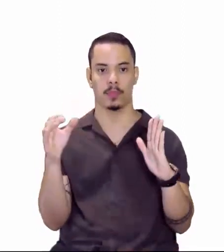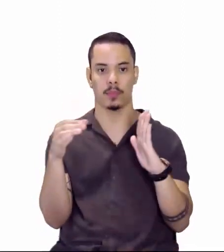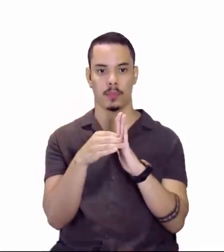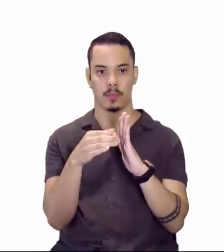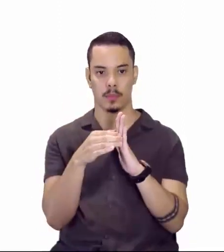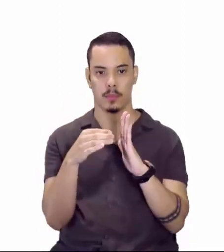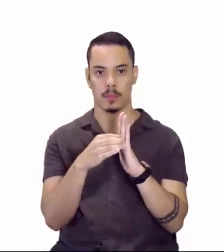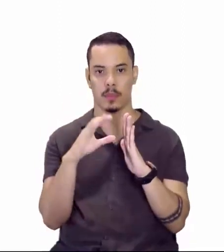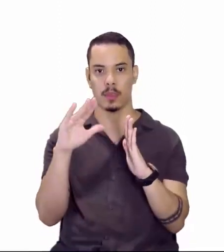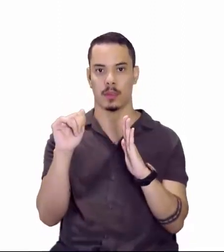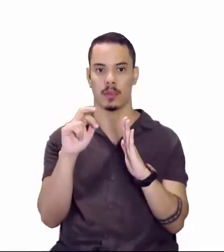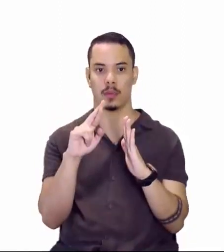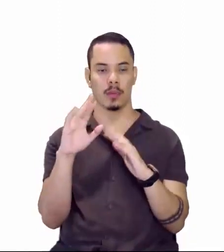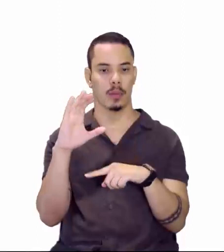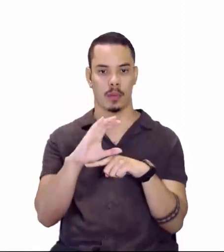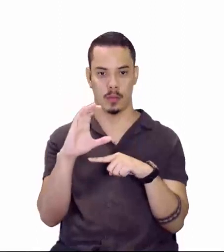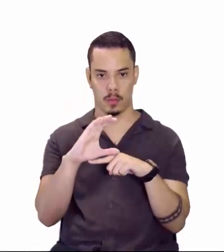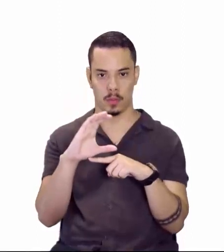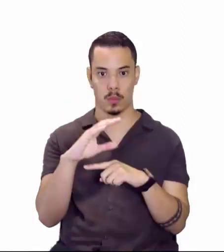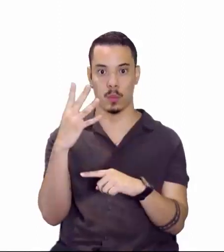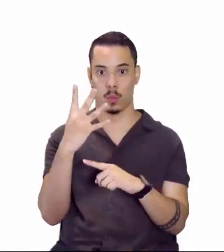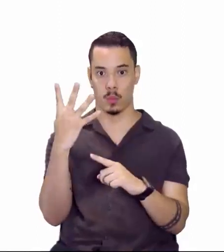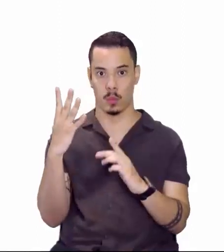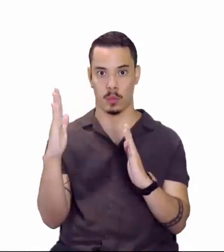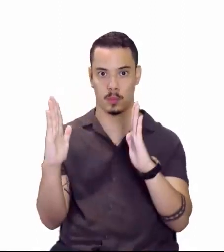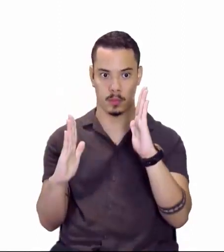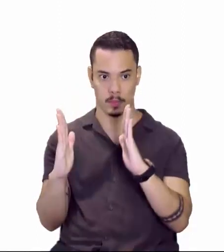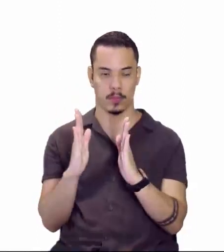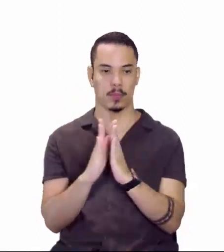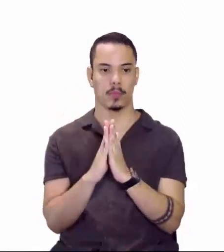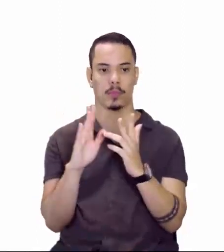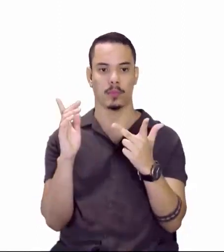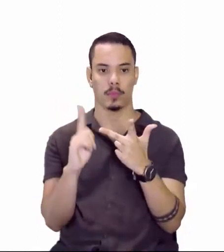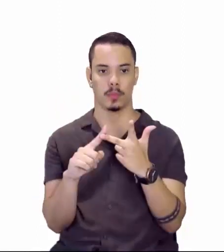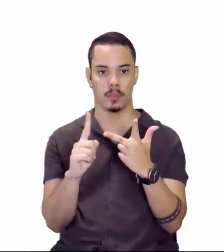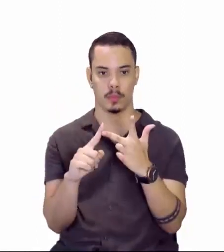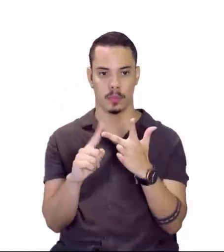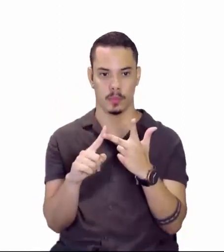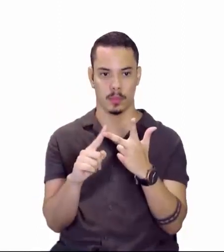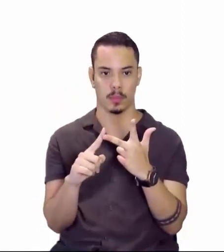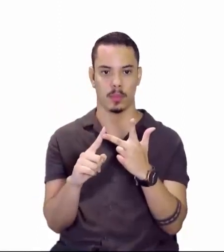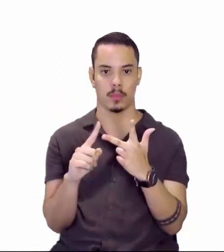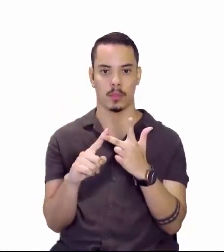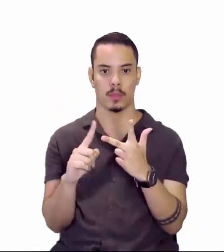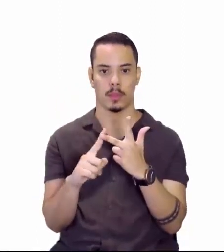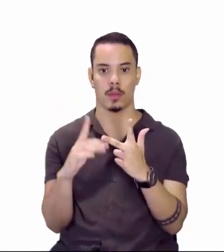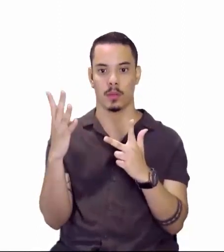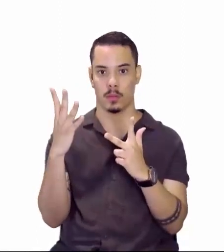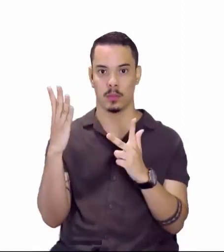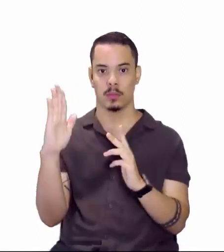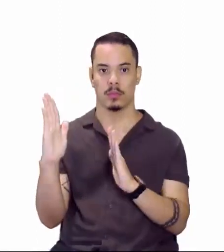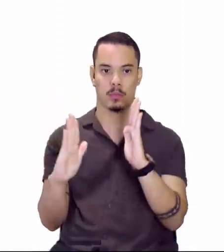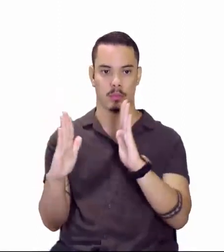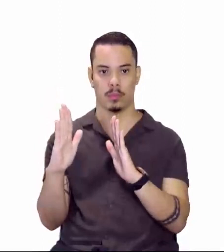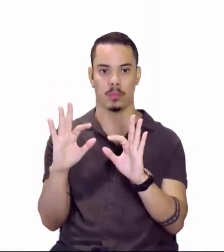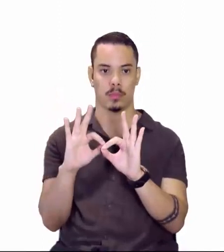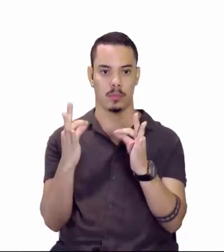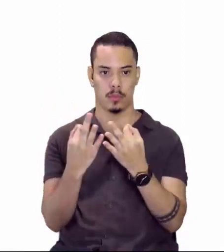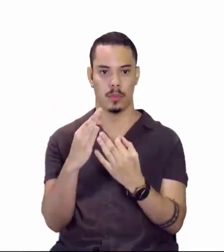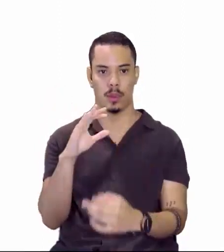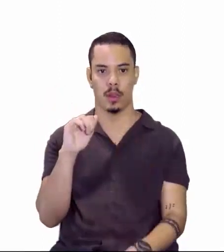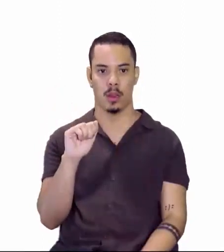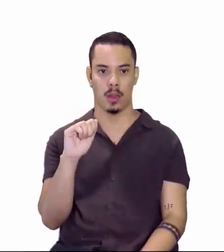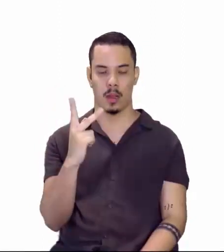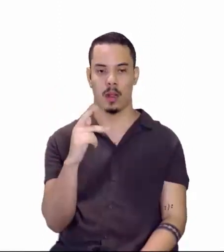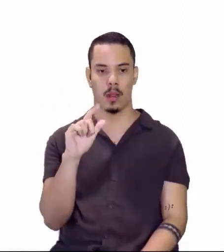4º período. Letra C, família dos halogênios e 4º período.